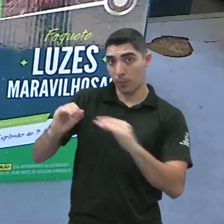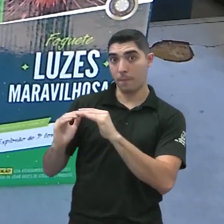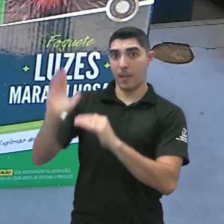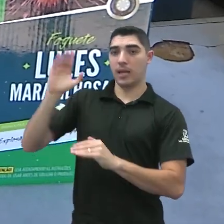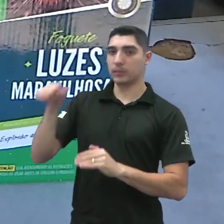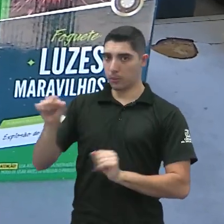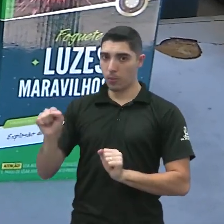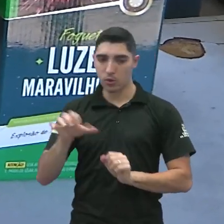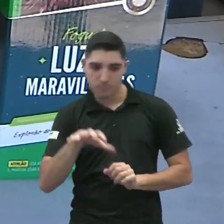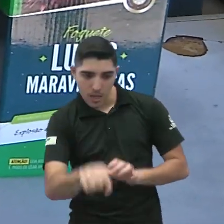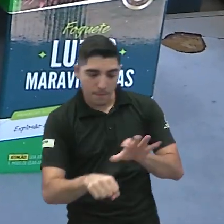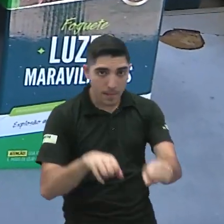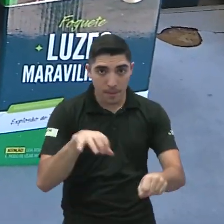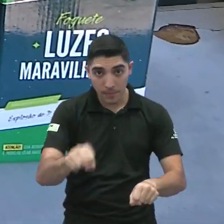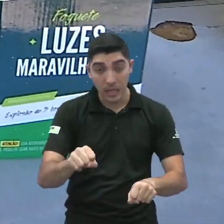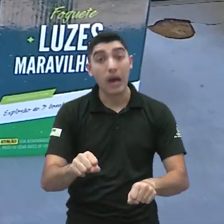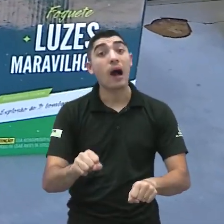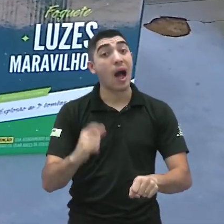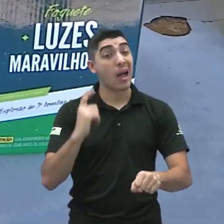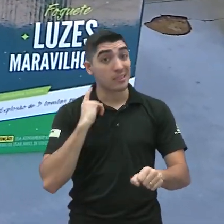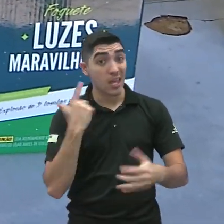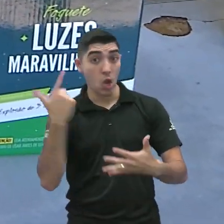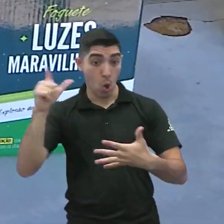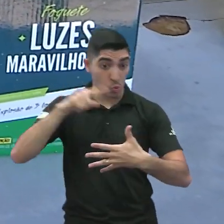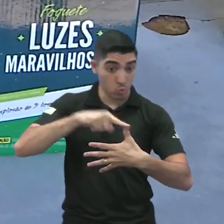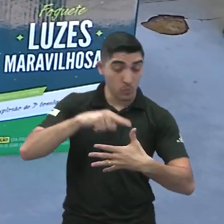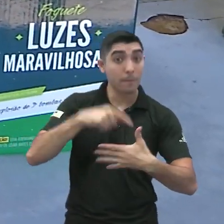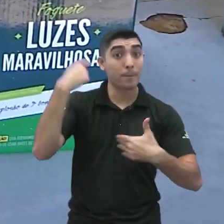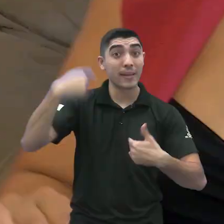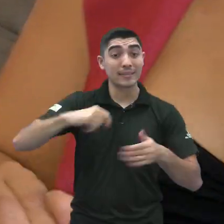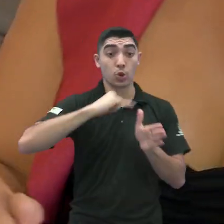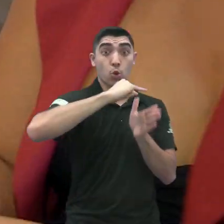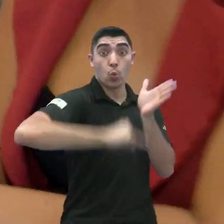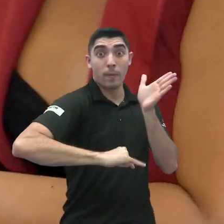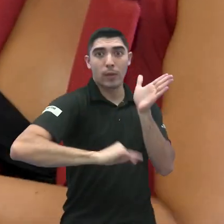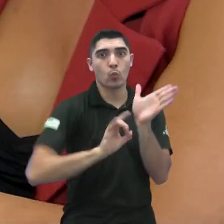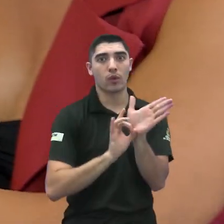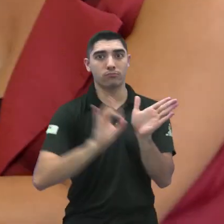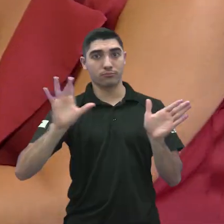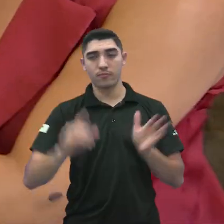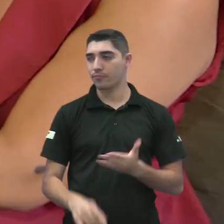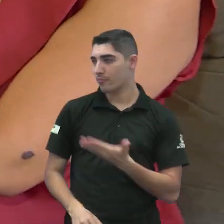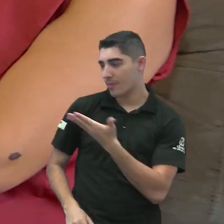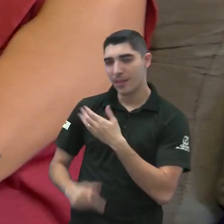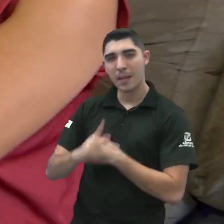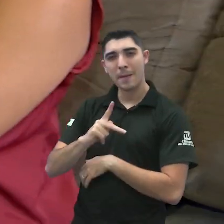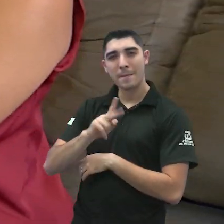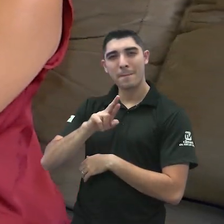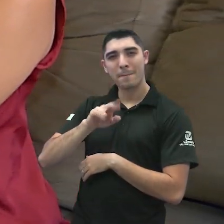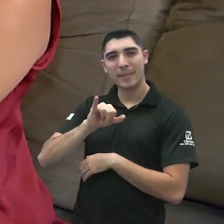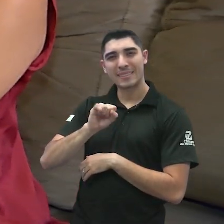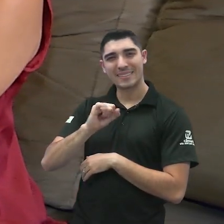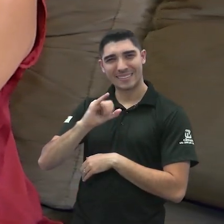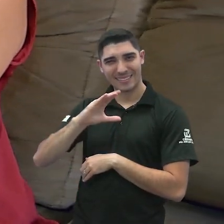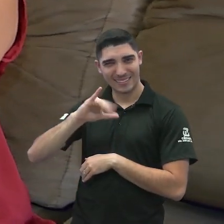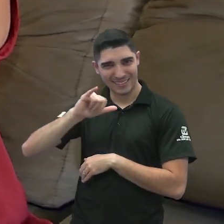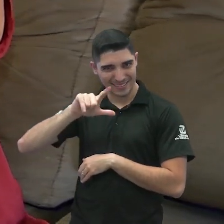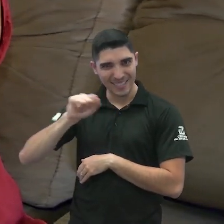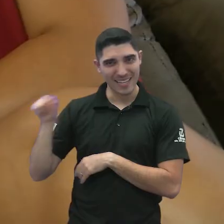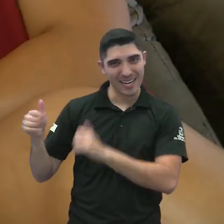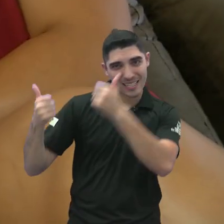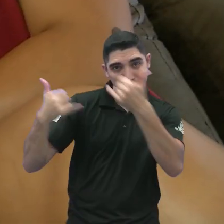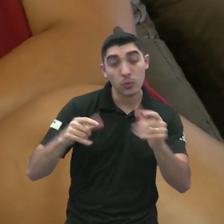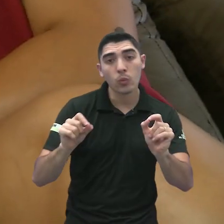de 18 anos e alguns exigem autorização. O que espera a Priscila, que conhecemos no início da